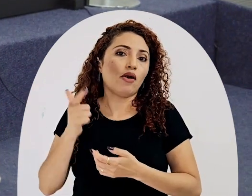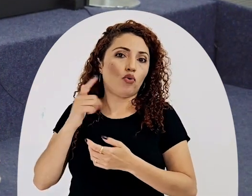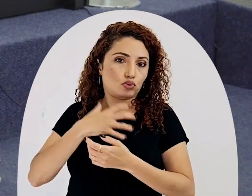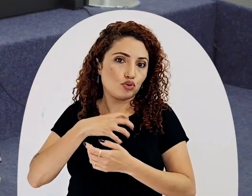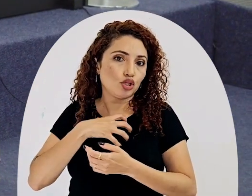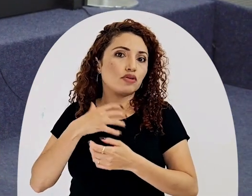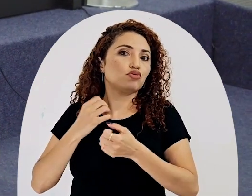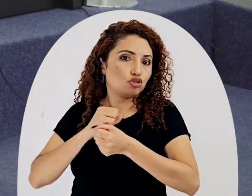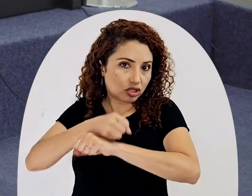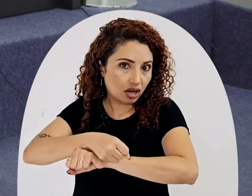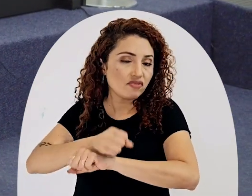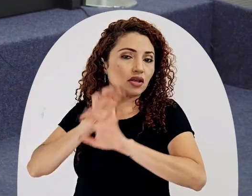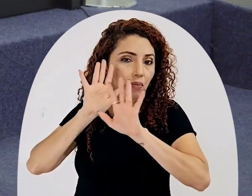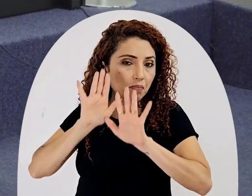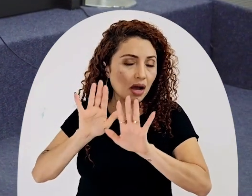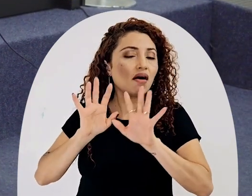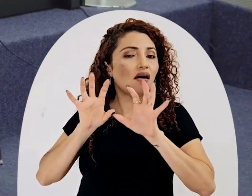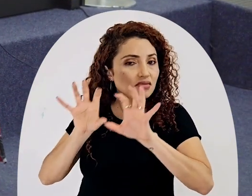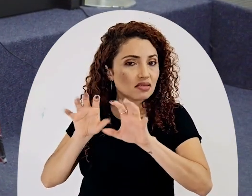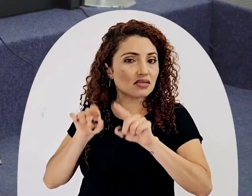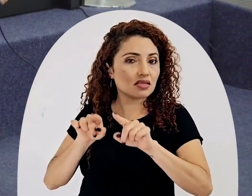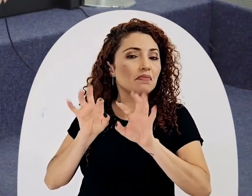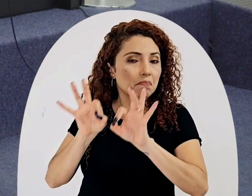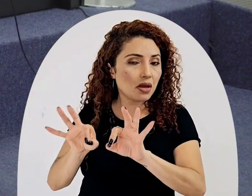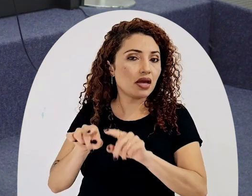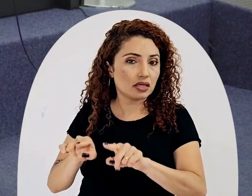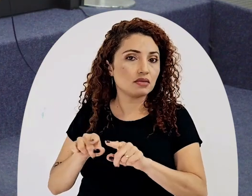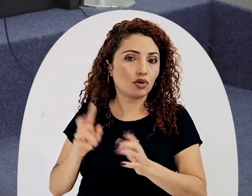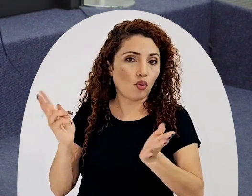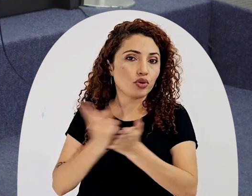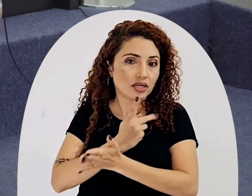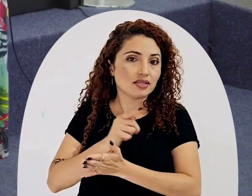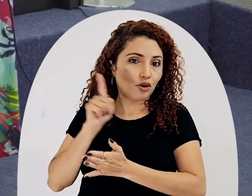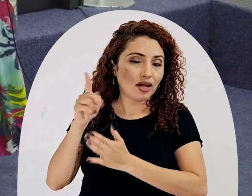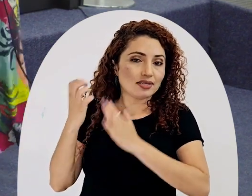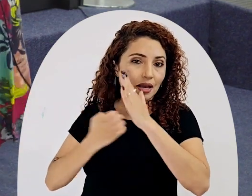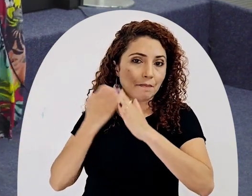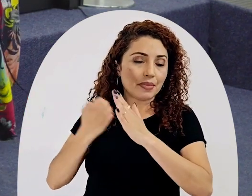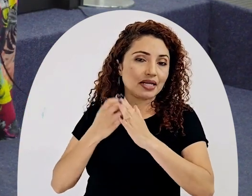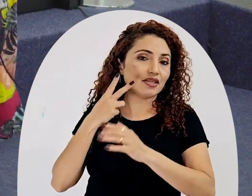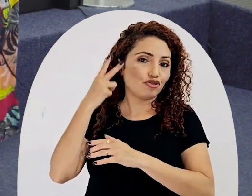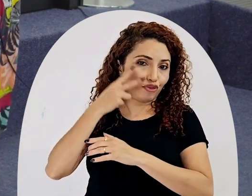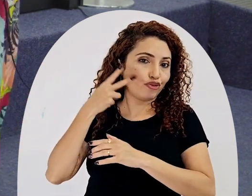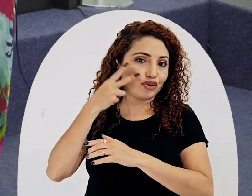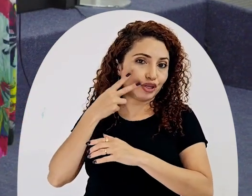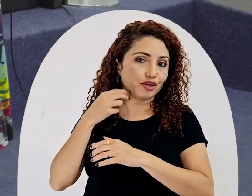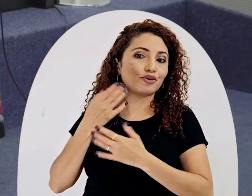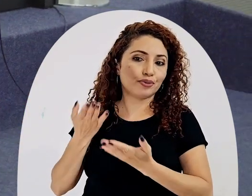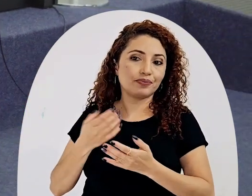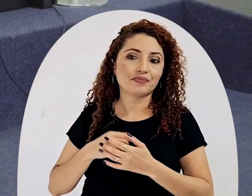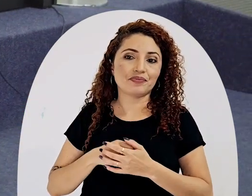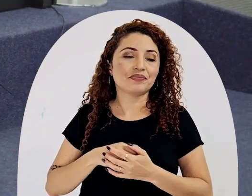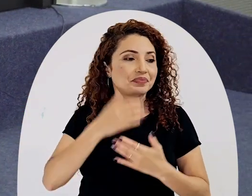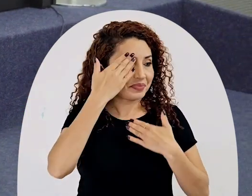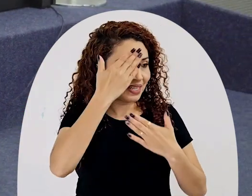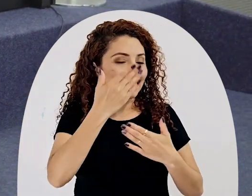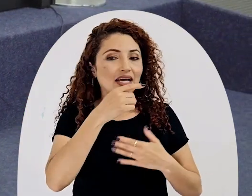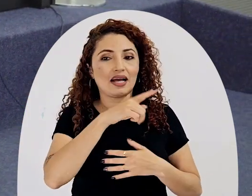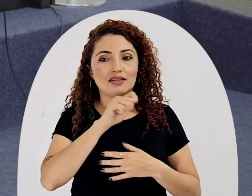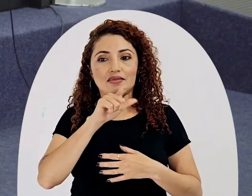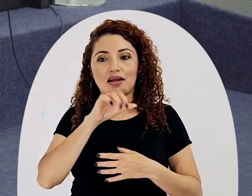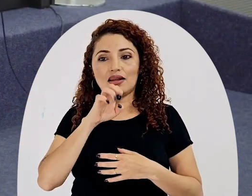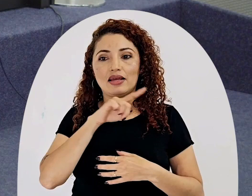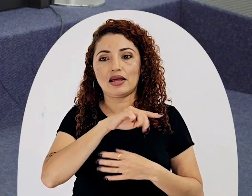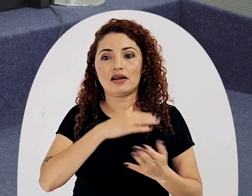é exatamente isso, e foi o que aconteceu no caso dessas vinícolas. Obrigada, Ale. Eu ia contextualizar, mas a Letícia me